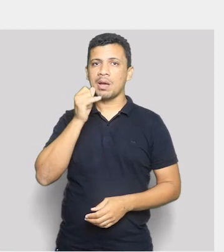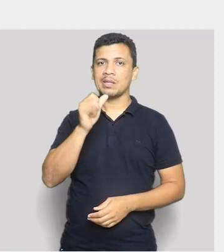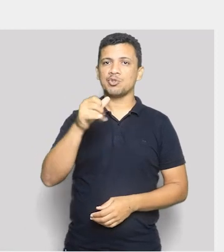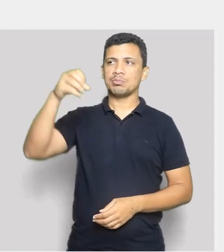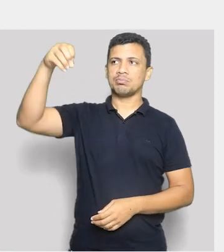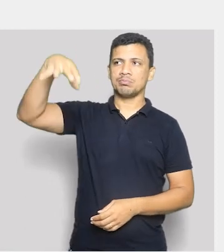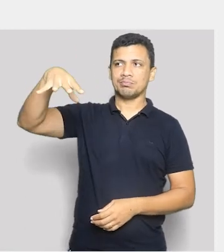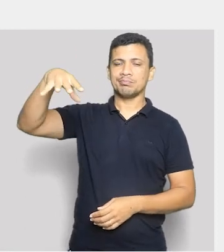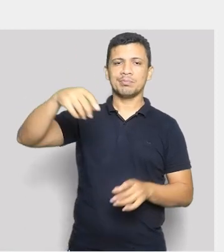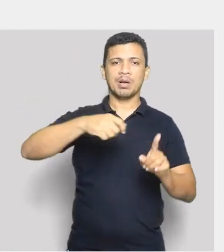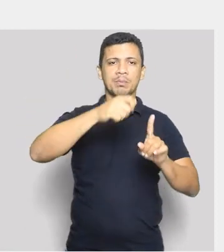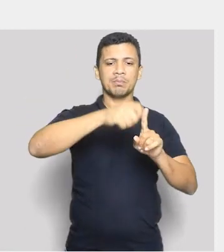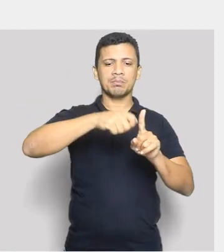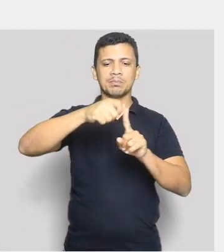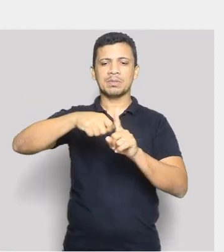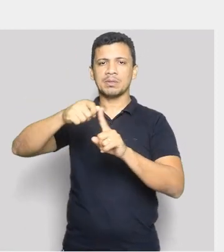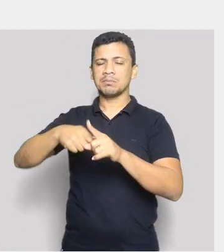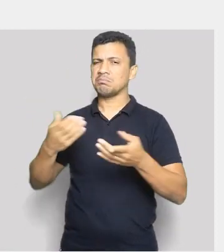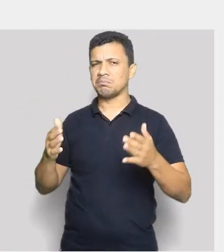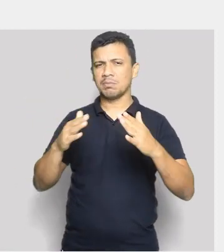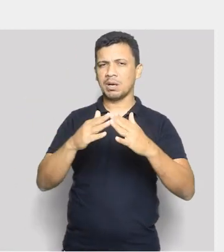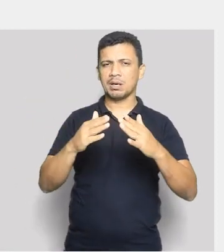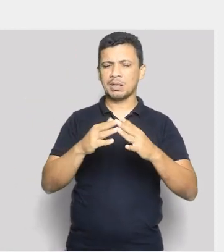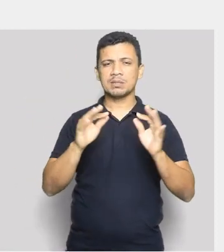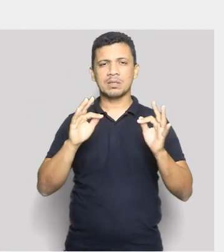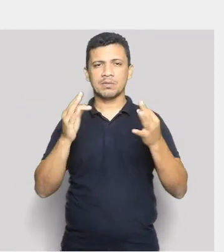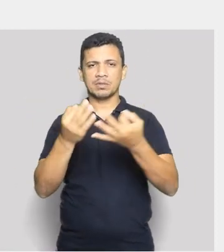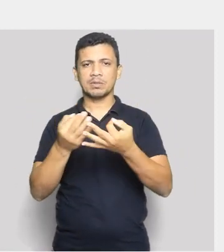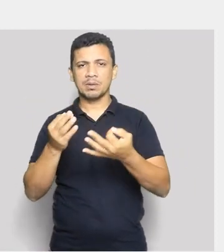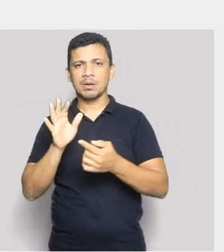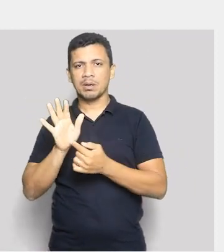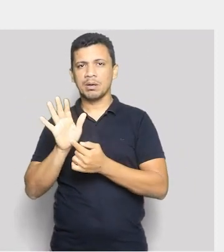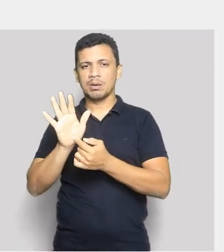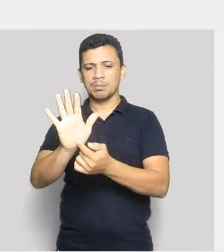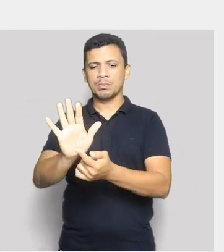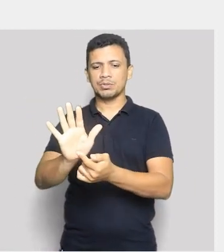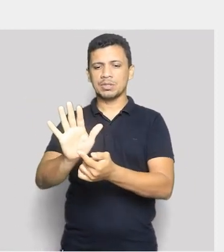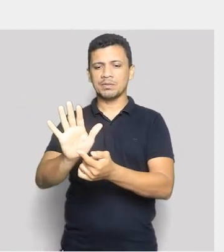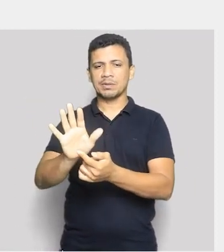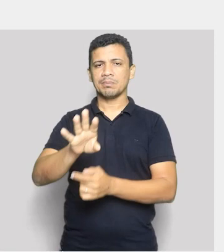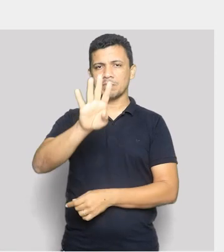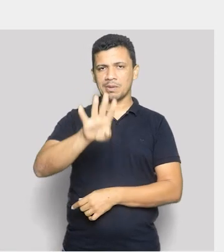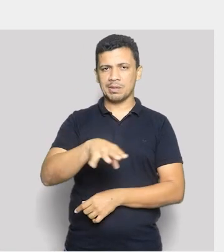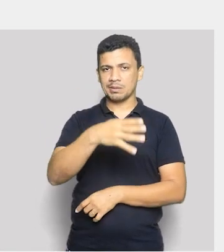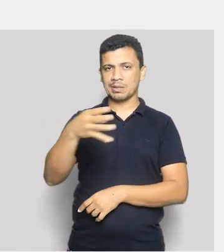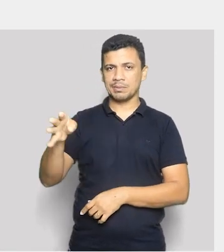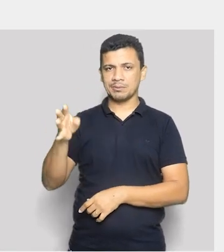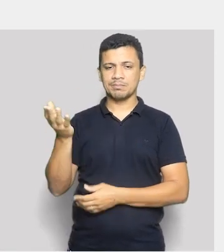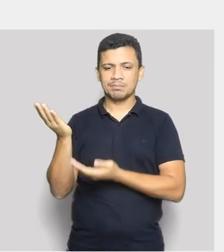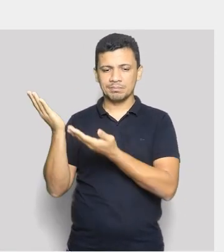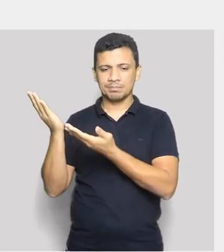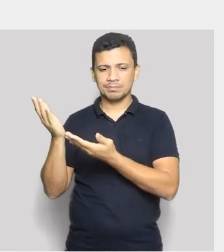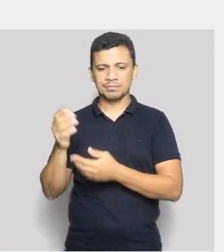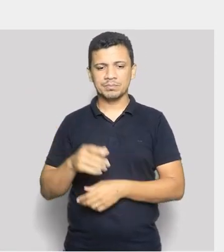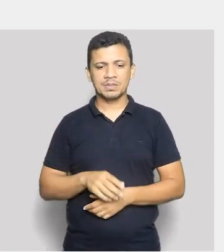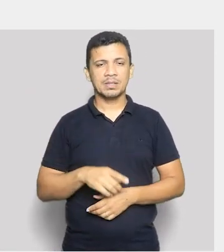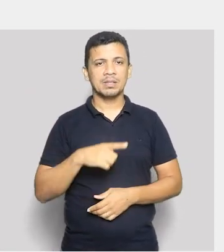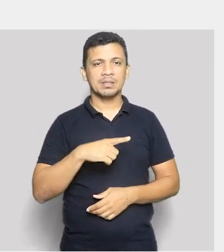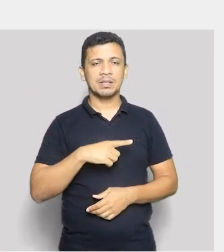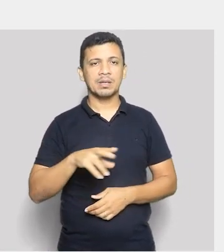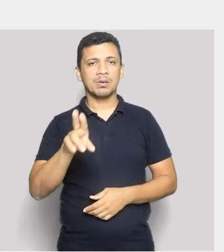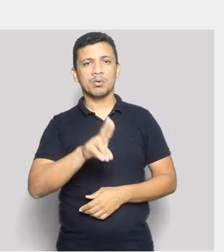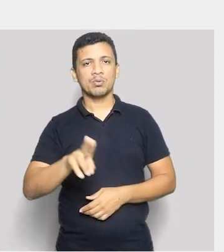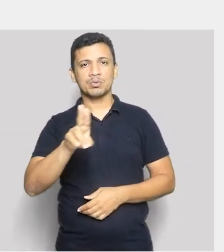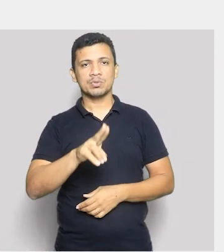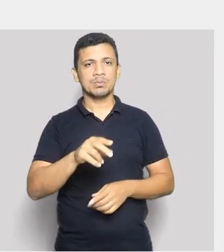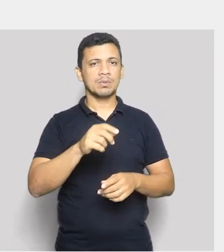últimos meses na casa de uma família é mostrado nas seguintes tabelas. Aí você tem o consumo de setembro